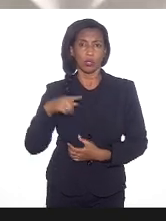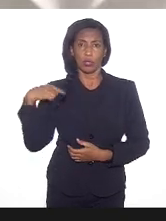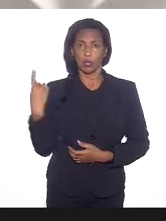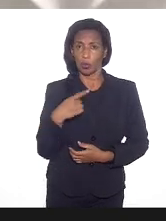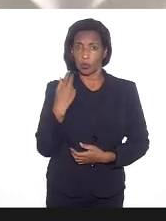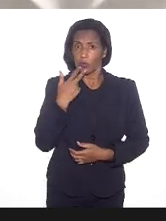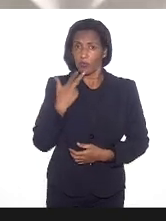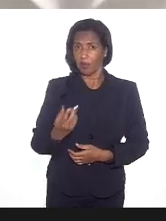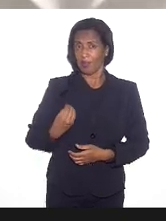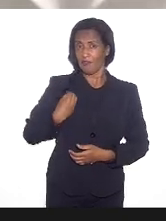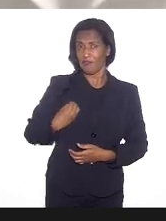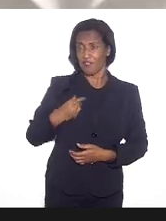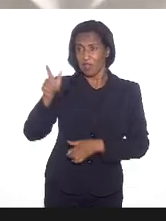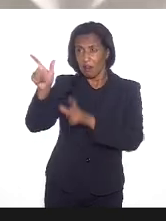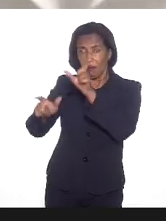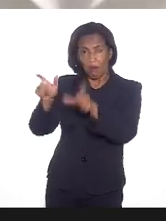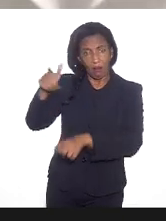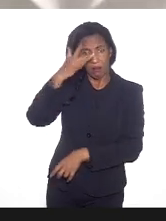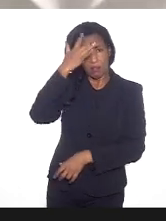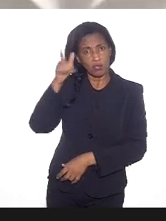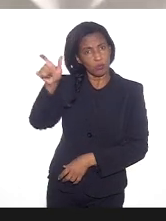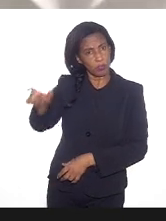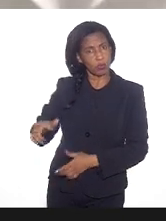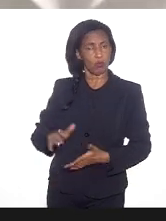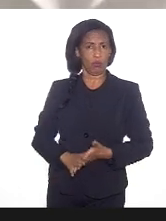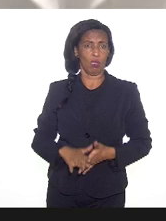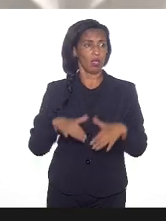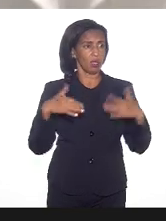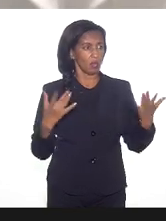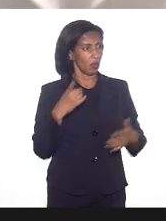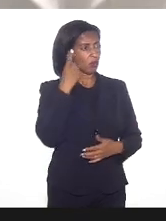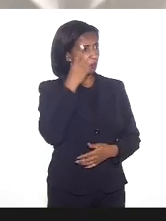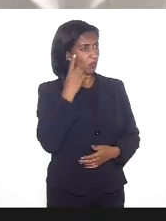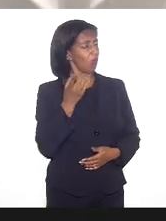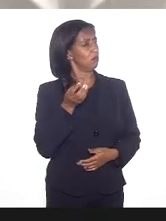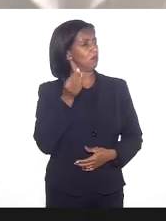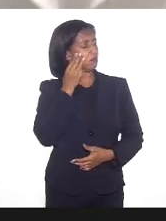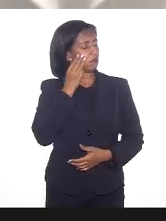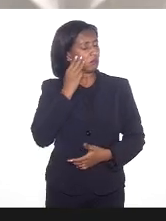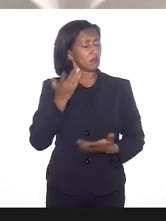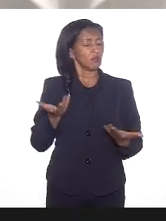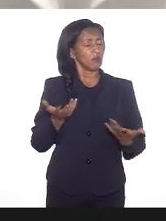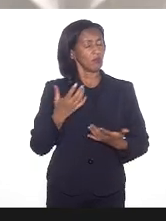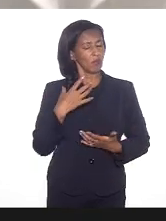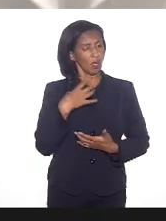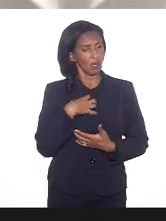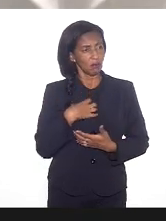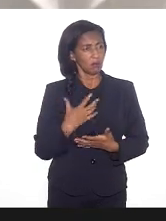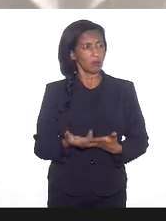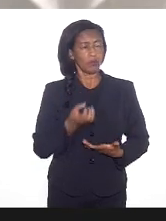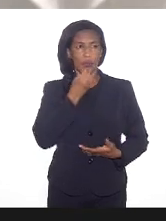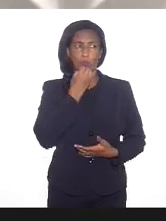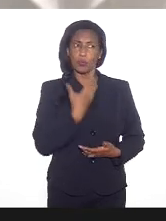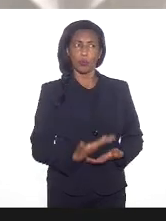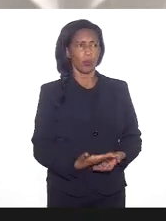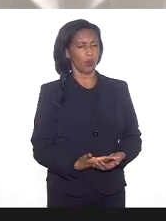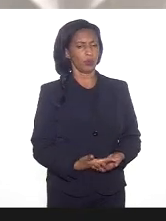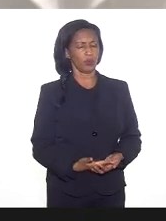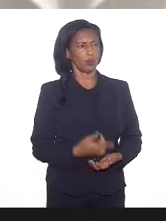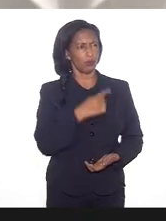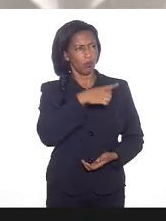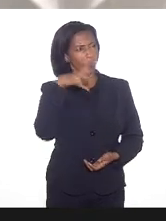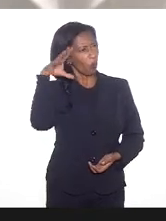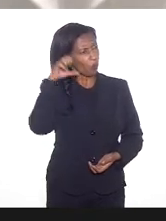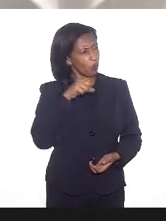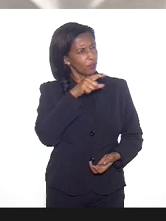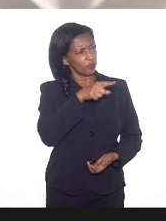vida das pessoas. Então, deputado Valdeque, me deixou muito foi muito bom